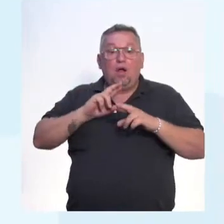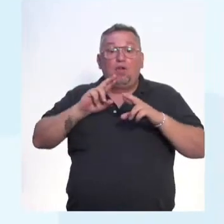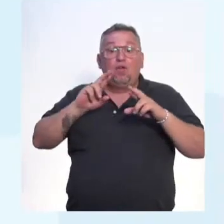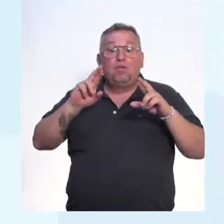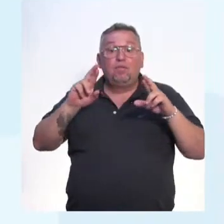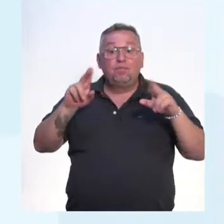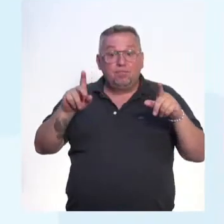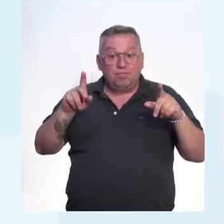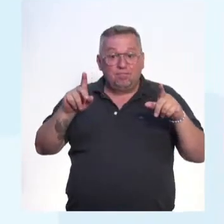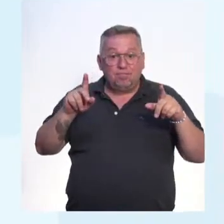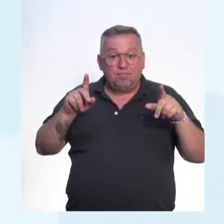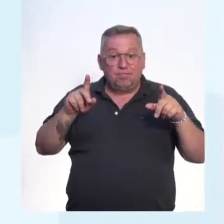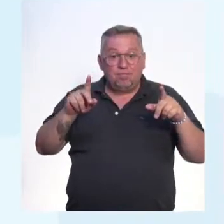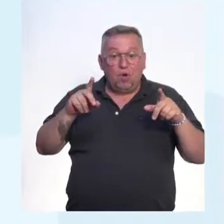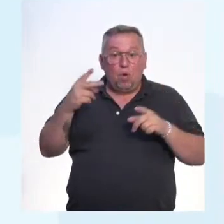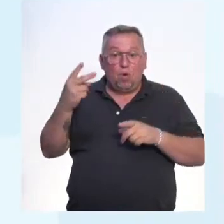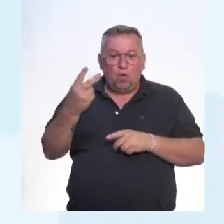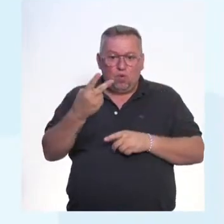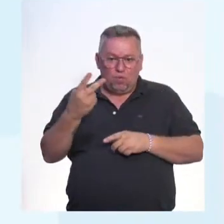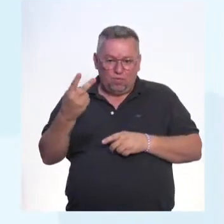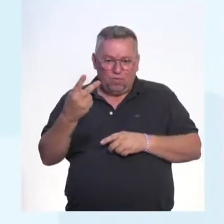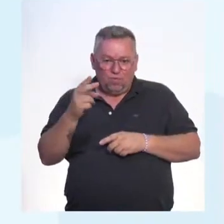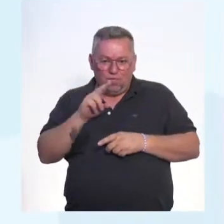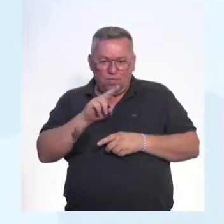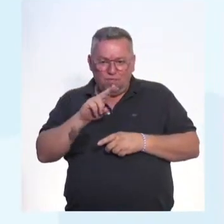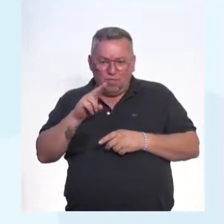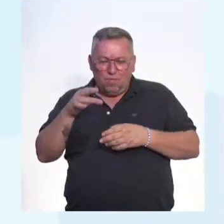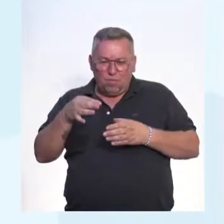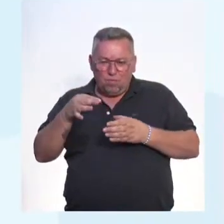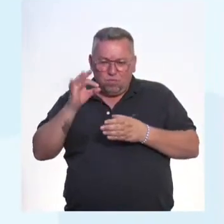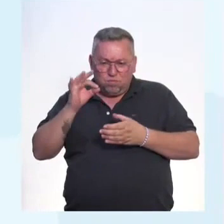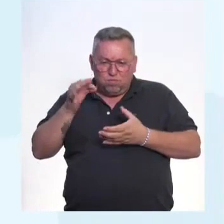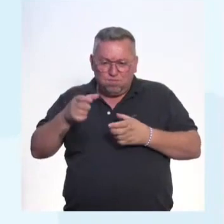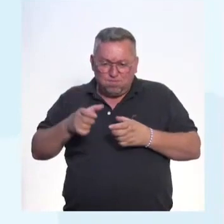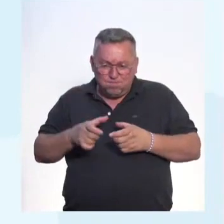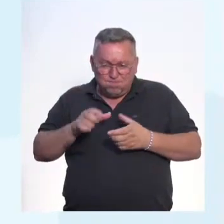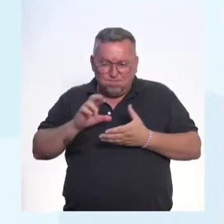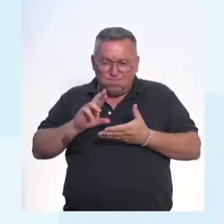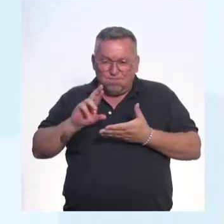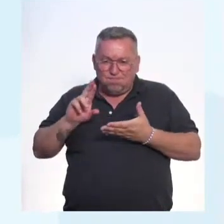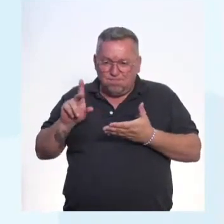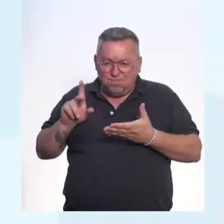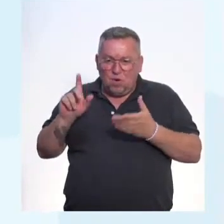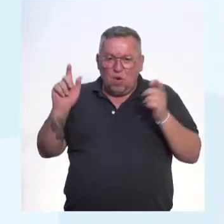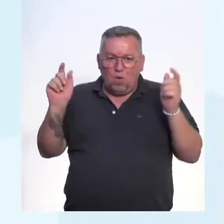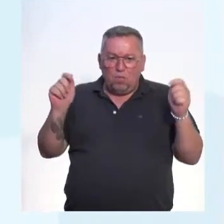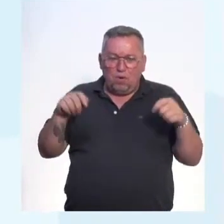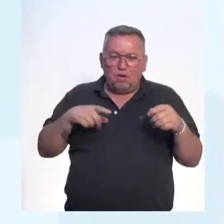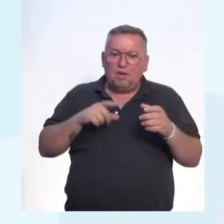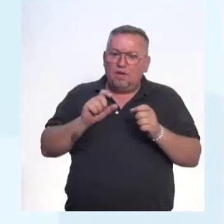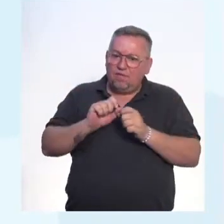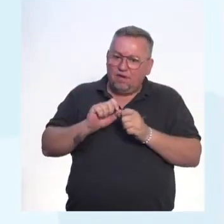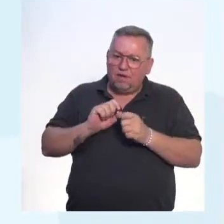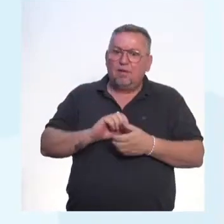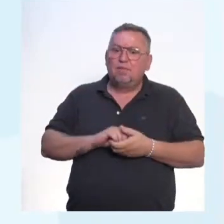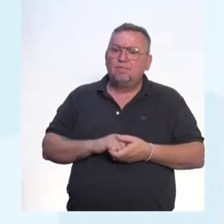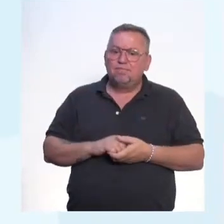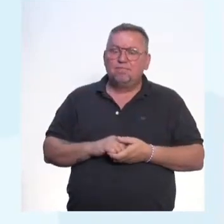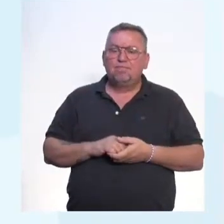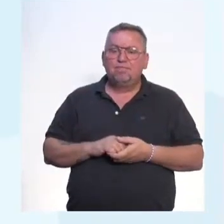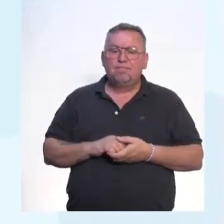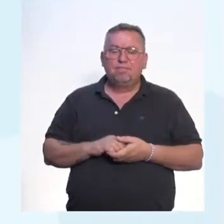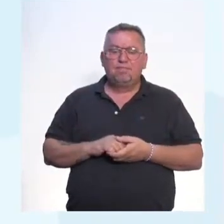compras diferentes de 2 itens diferentes podem ser